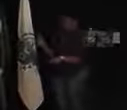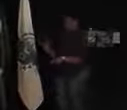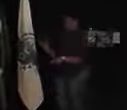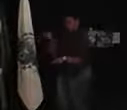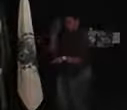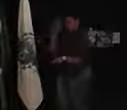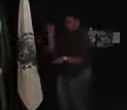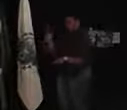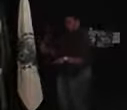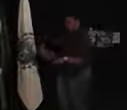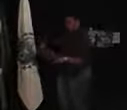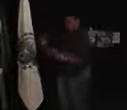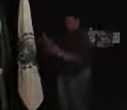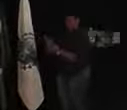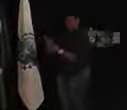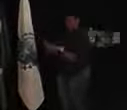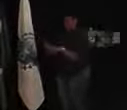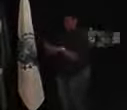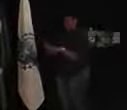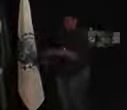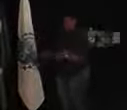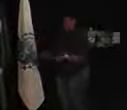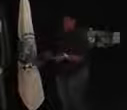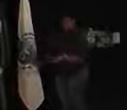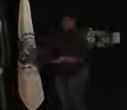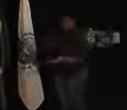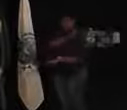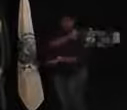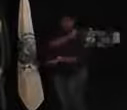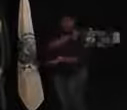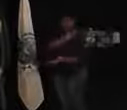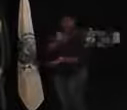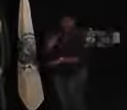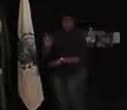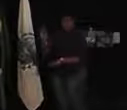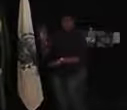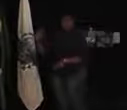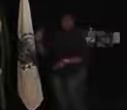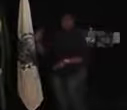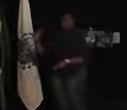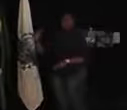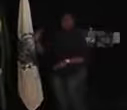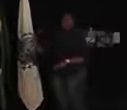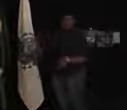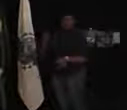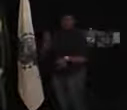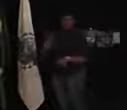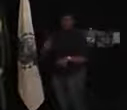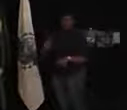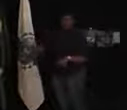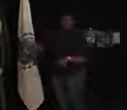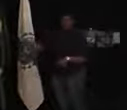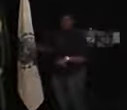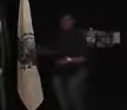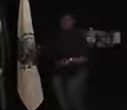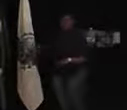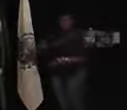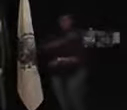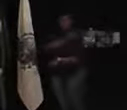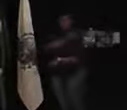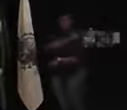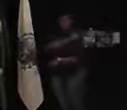entende. Isso acontece com o aluno. Não só com o aluno TDA, mas com todos os alunos. Então